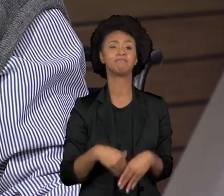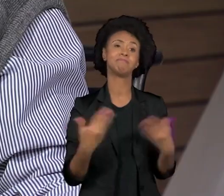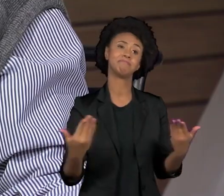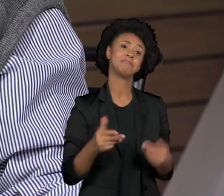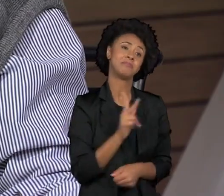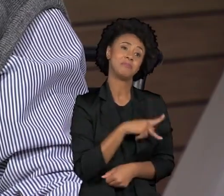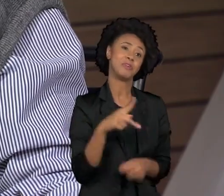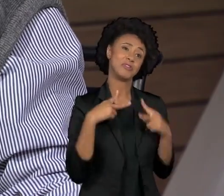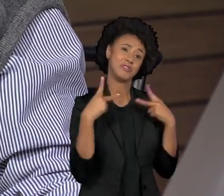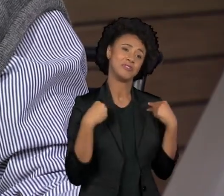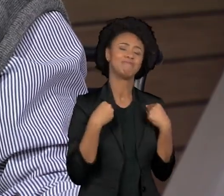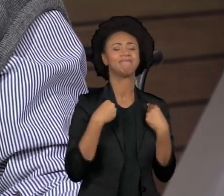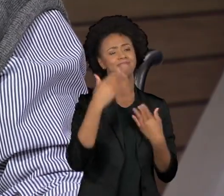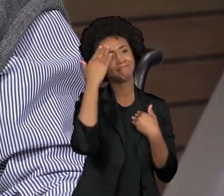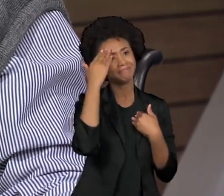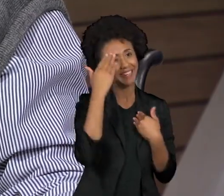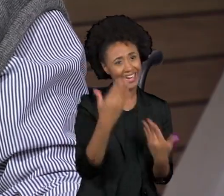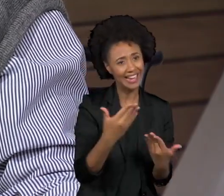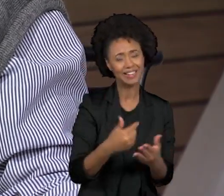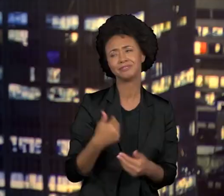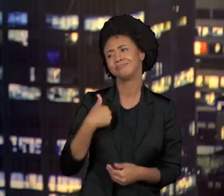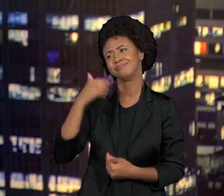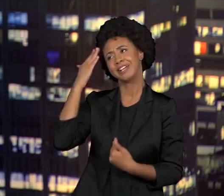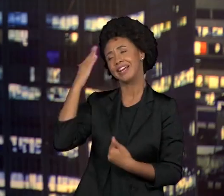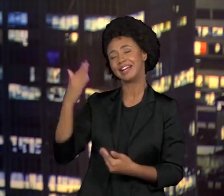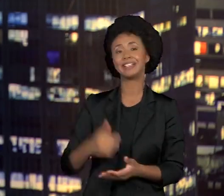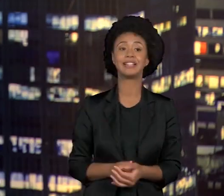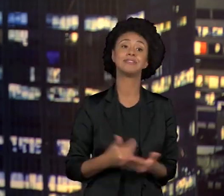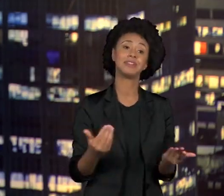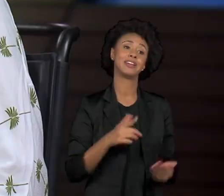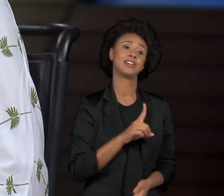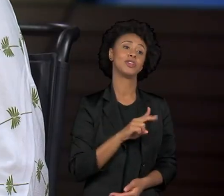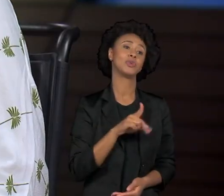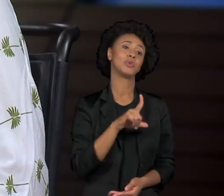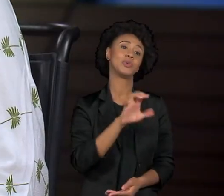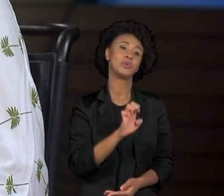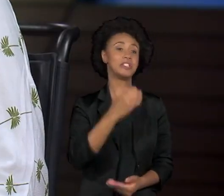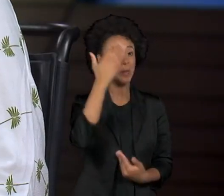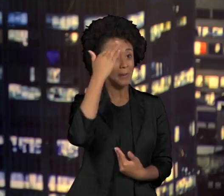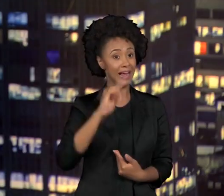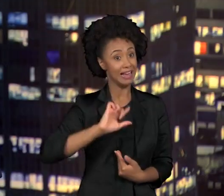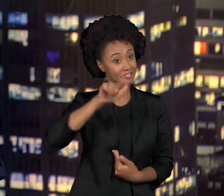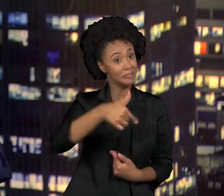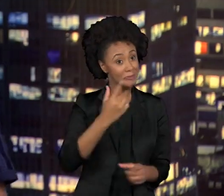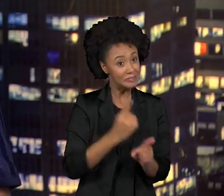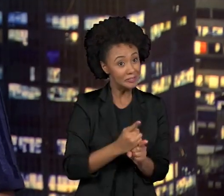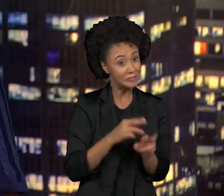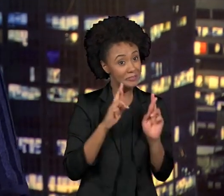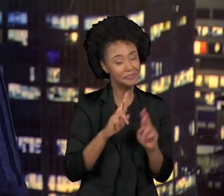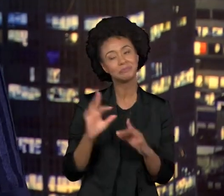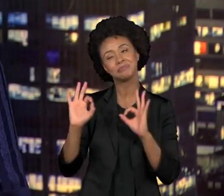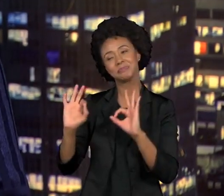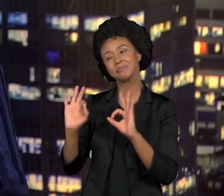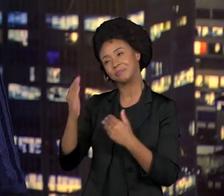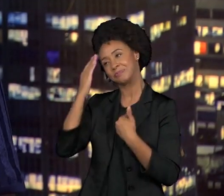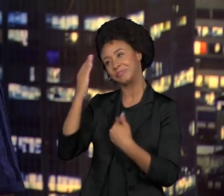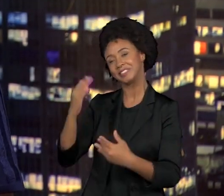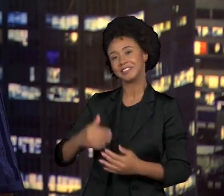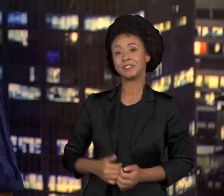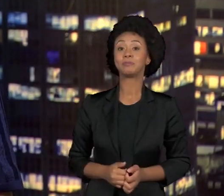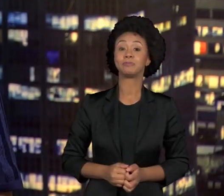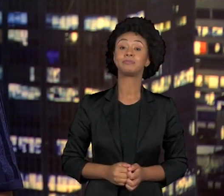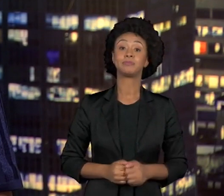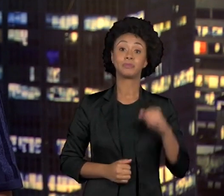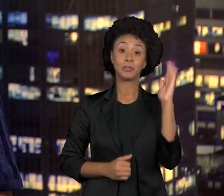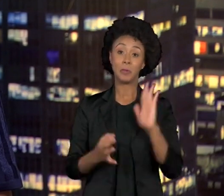obrigada. Eu que agradeço. Obrigado a todos. Mais uma vez. Dulce. Obrigado, Dulce. Eu que agradeço. Até uma próxima oportunidade. Com certeza. Obrigada. A